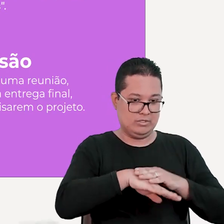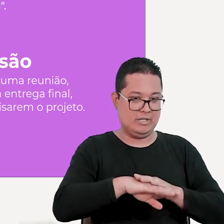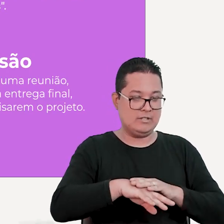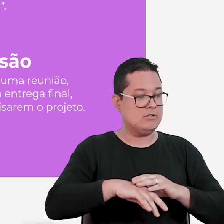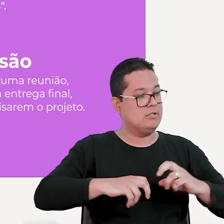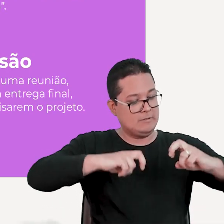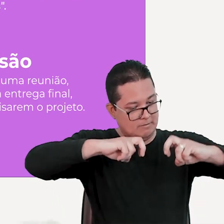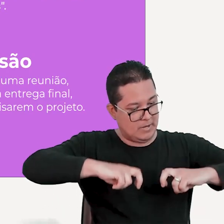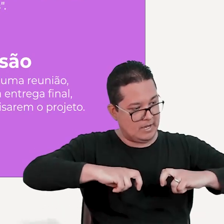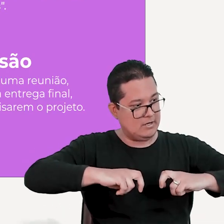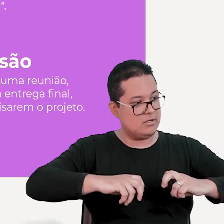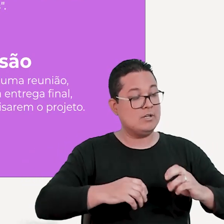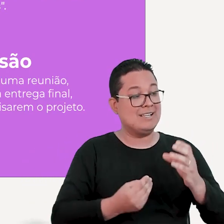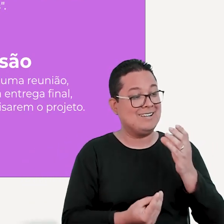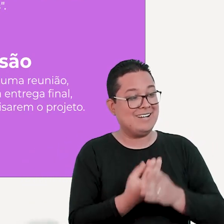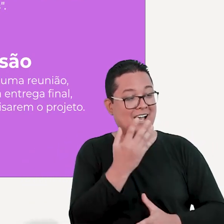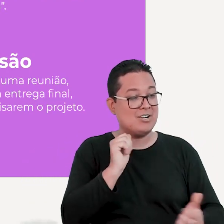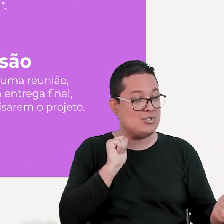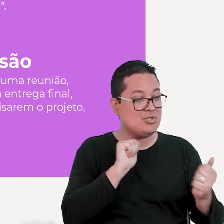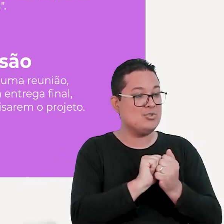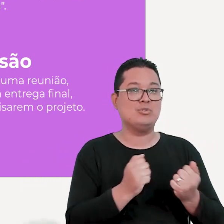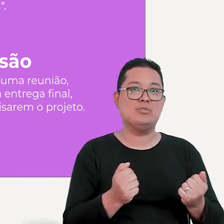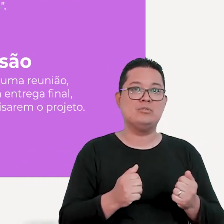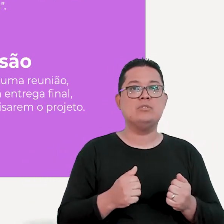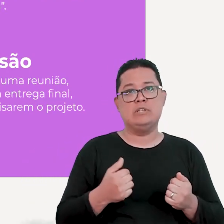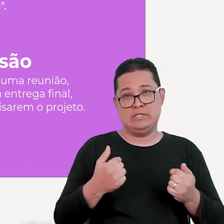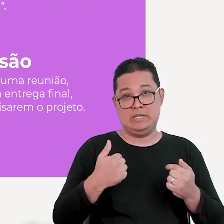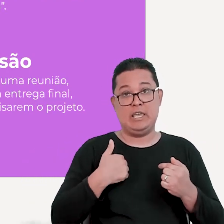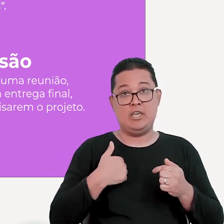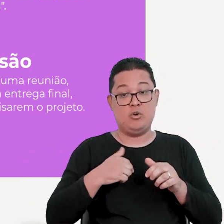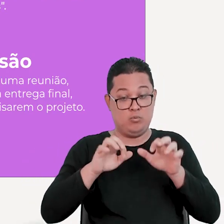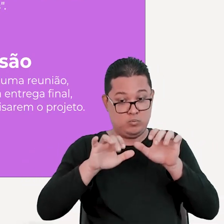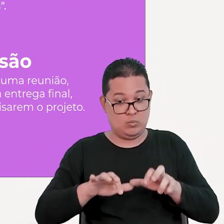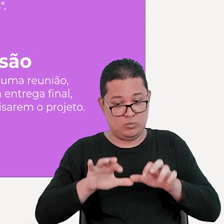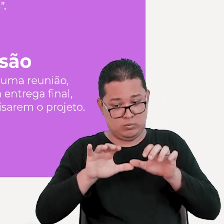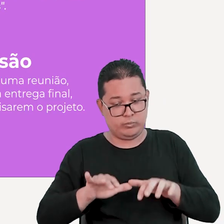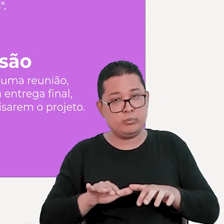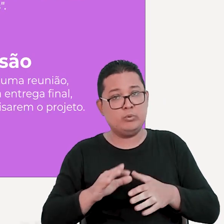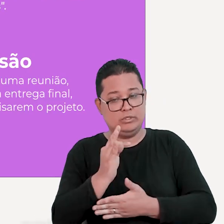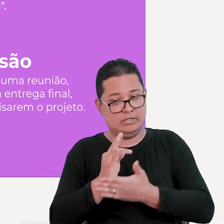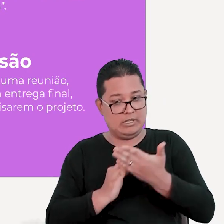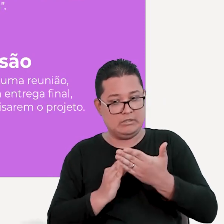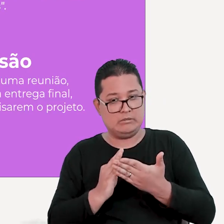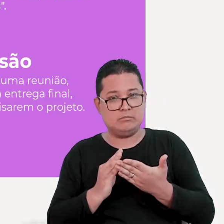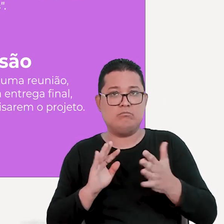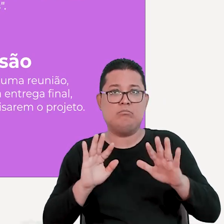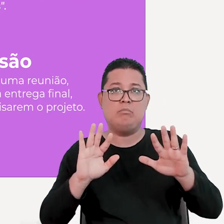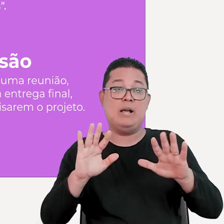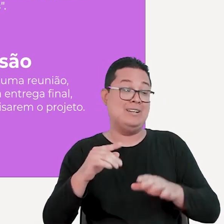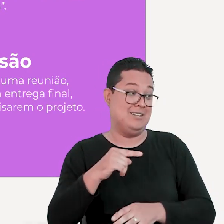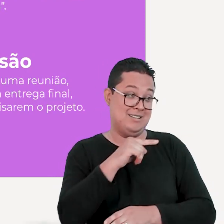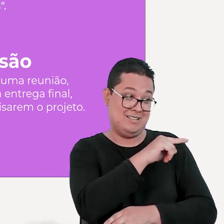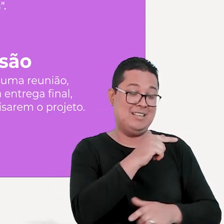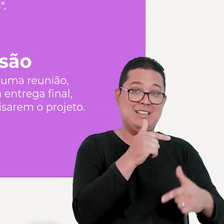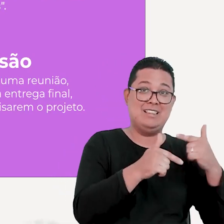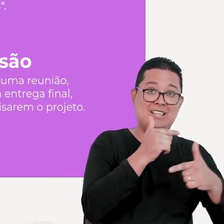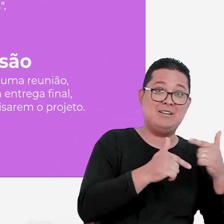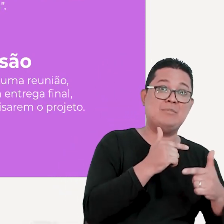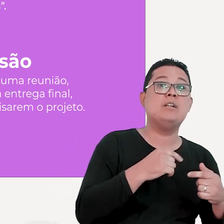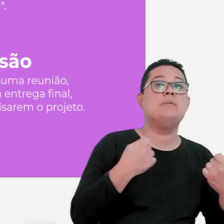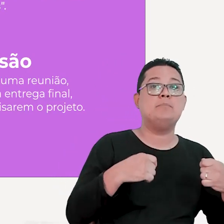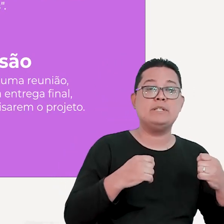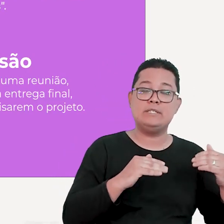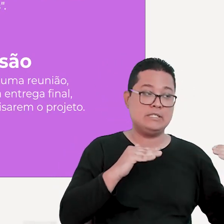que teoricamente são coisas diferentes, o trabalho de vocês tem que estar muito em sinergia. Então, sempre que possível, monte mesas